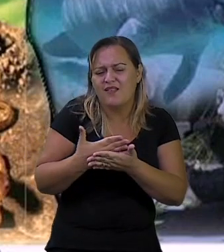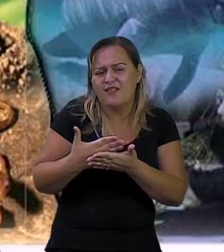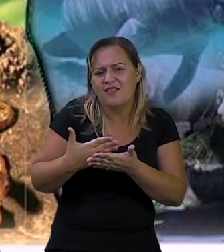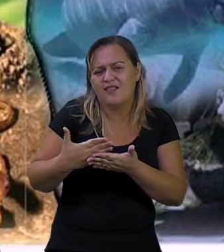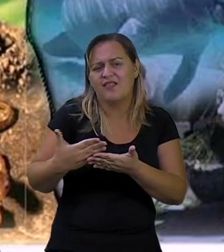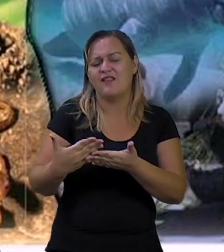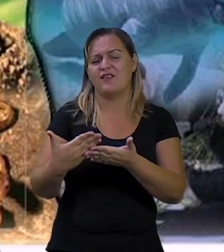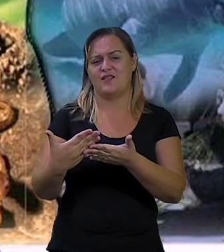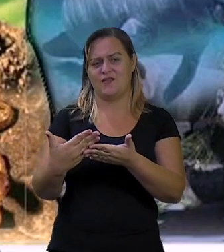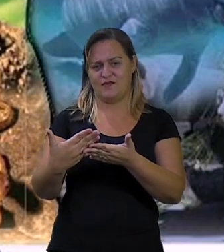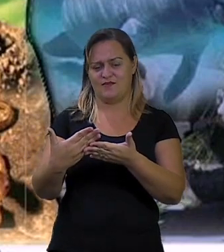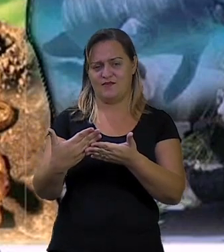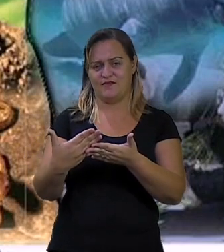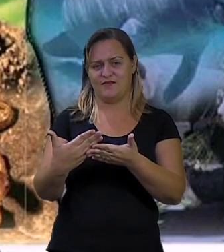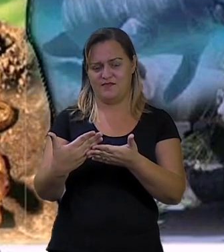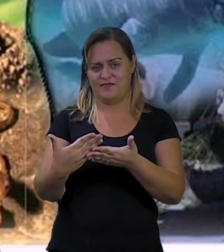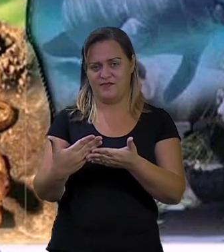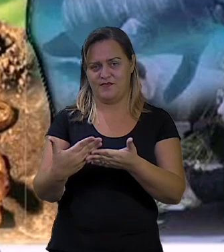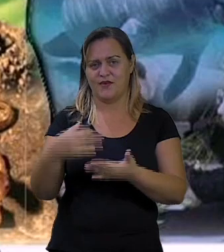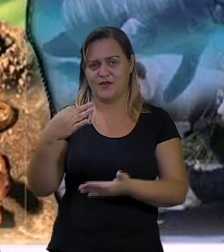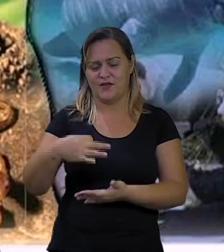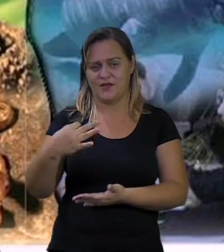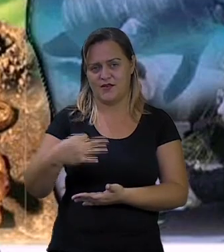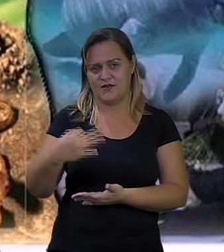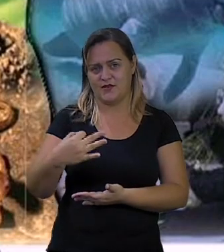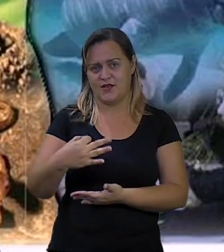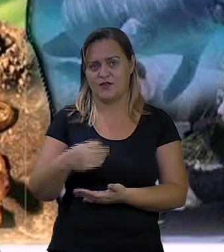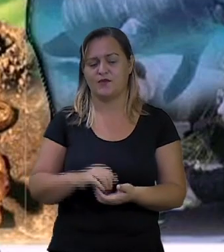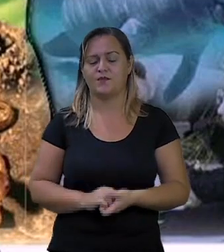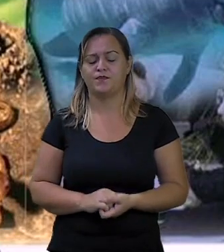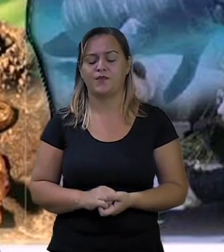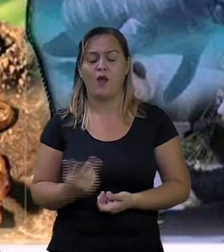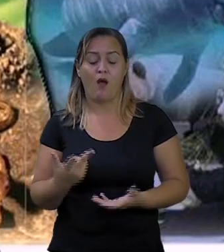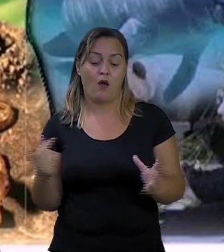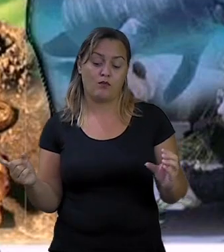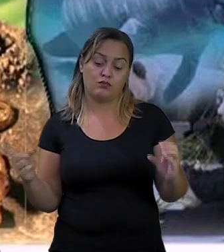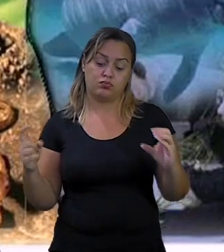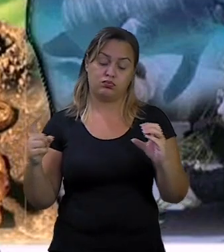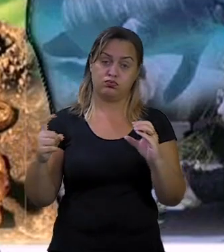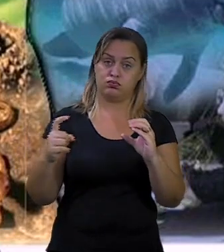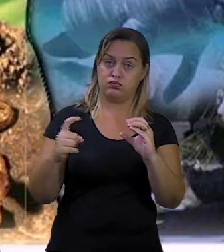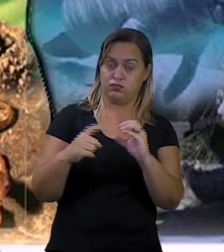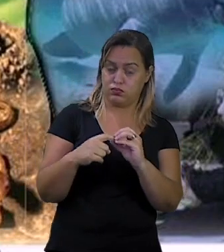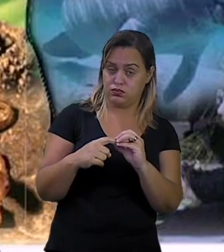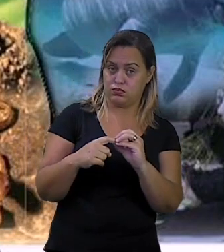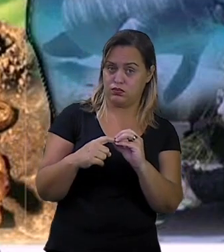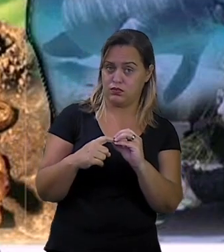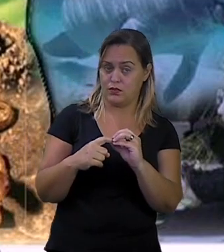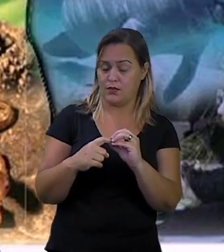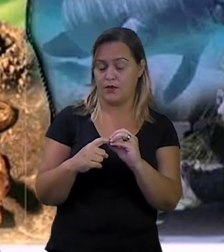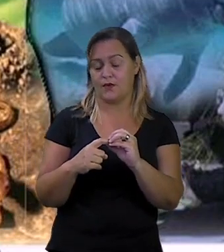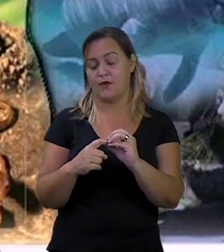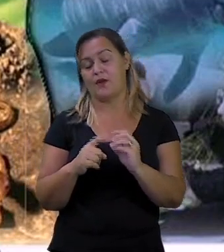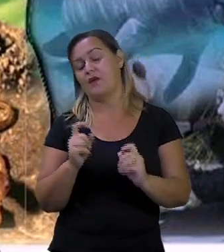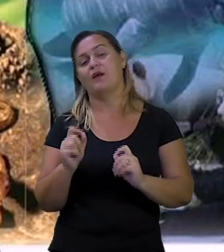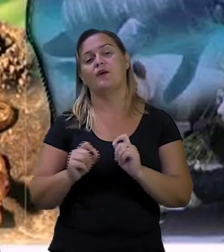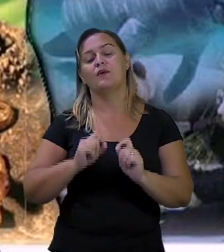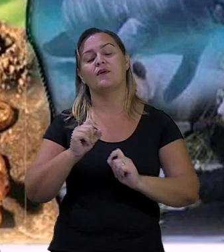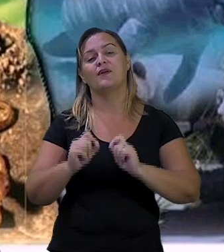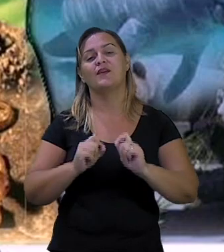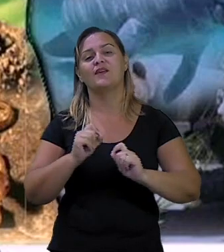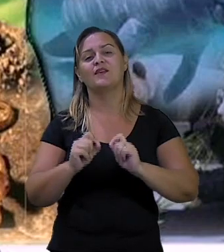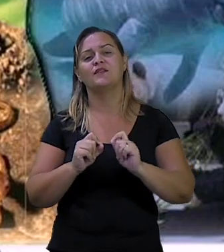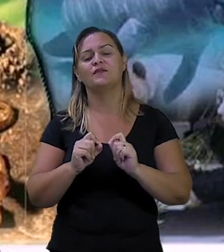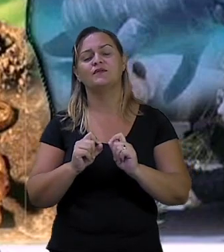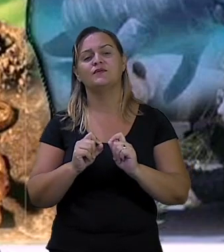óvulo a recém União que é fecundação ou a fertilização vai